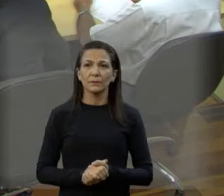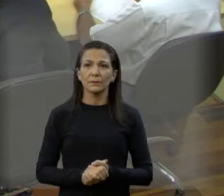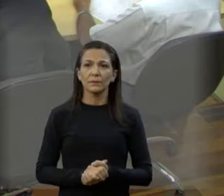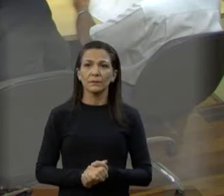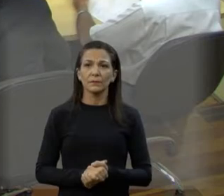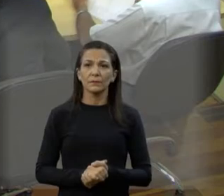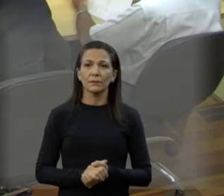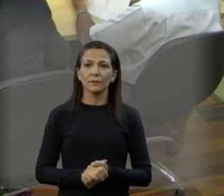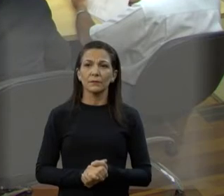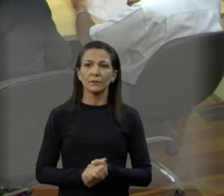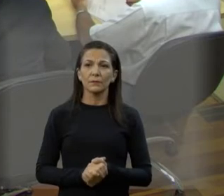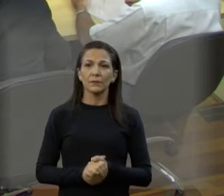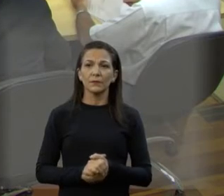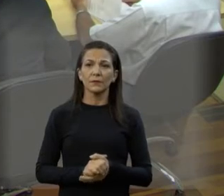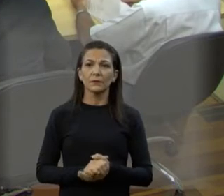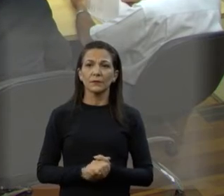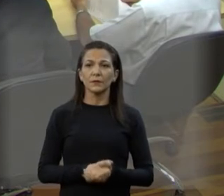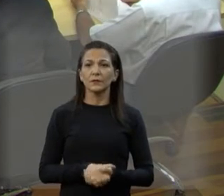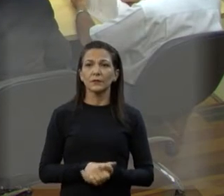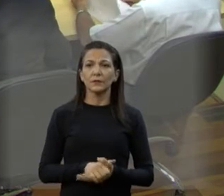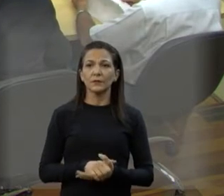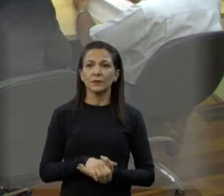E aí